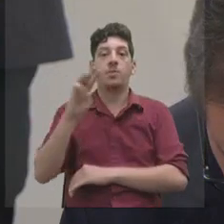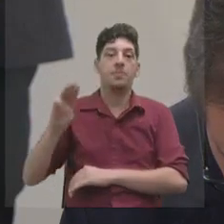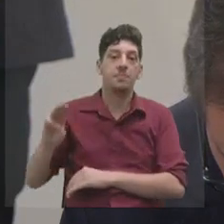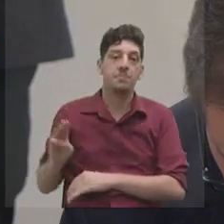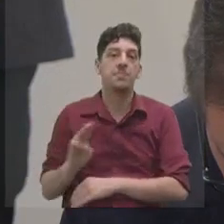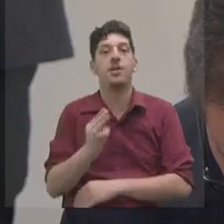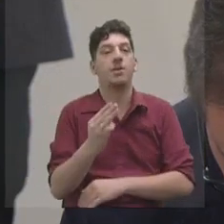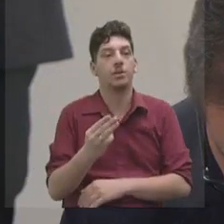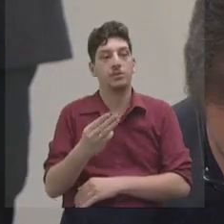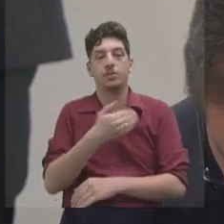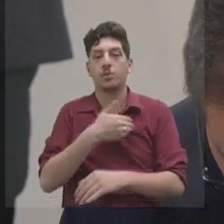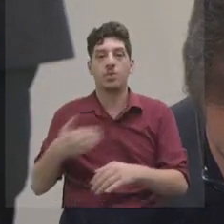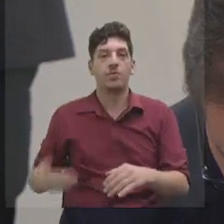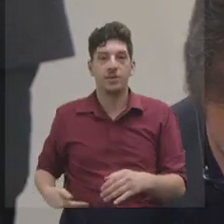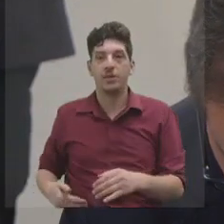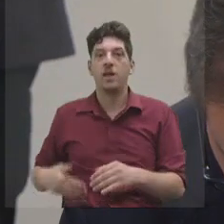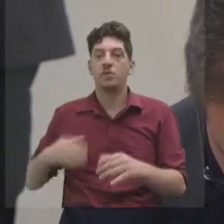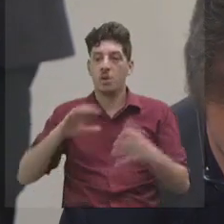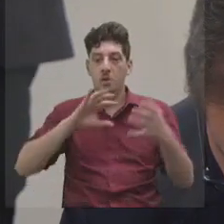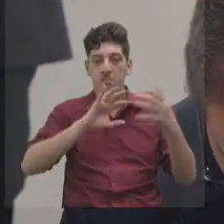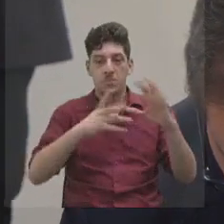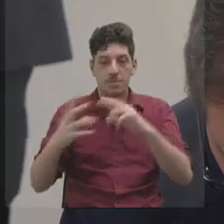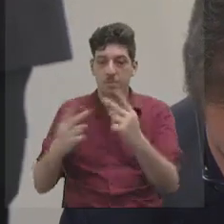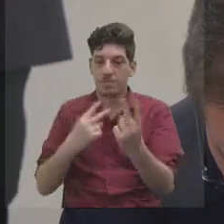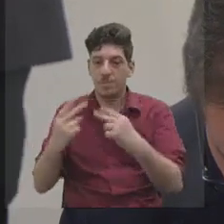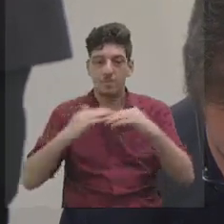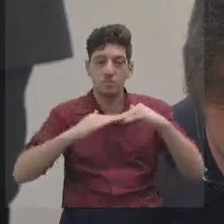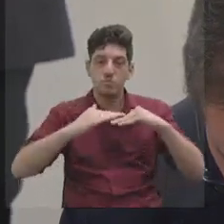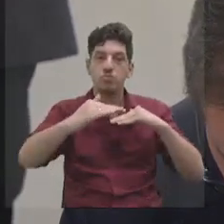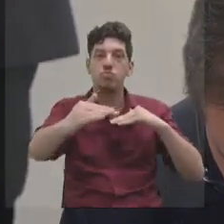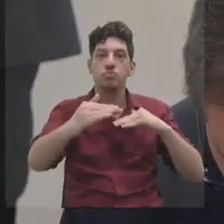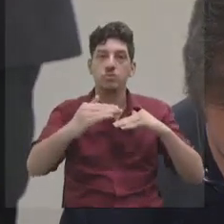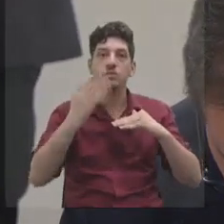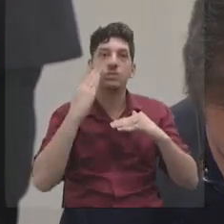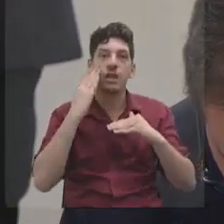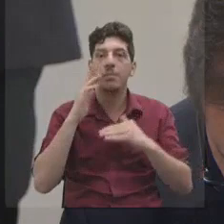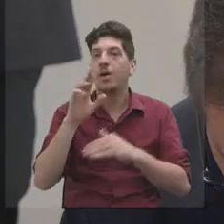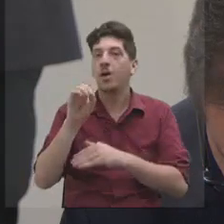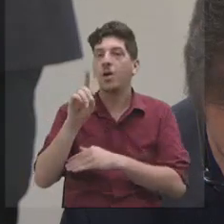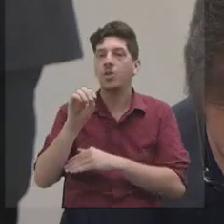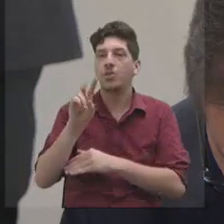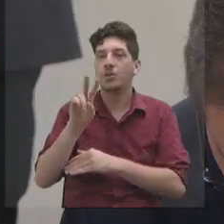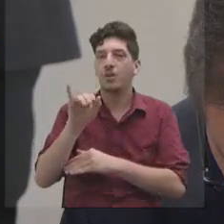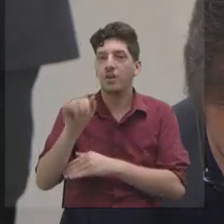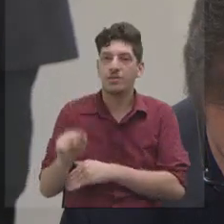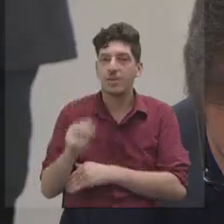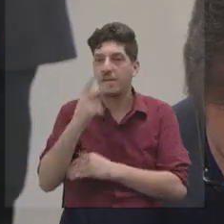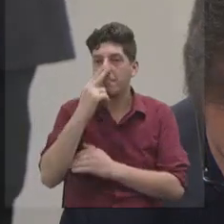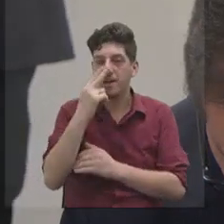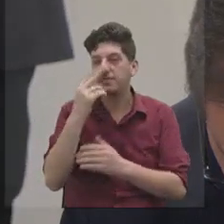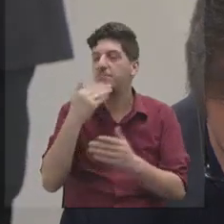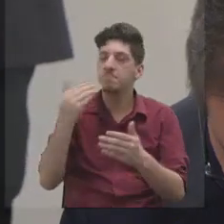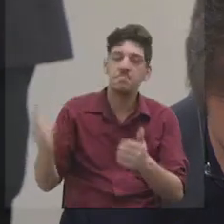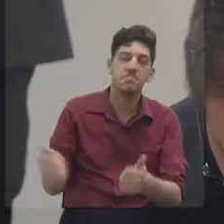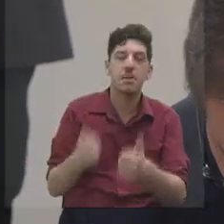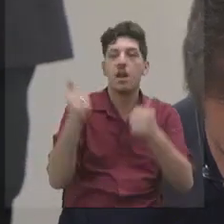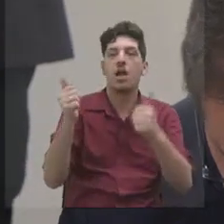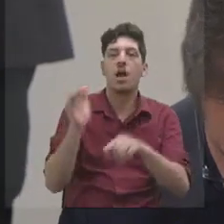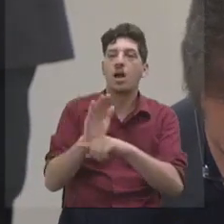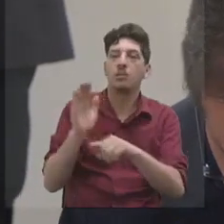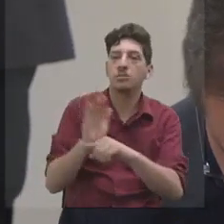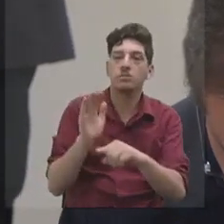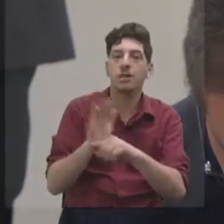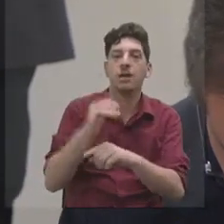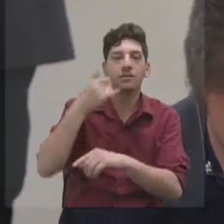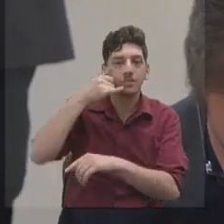governador fazendo a pavimentação de um trecho de rodovia que de alguma forma segundo a matéria iria beneficiar sítio de seus